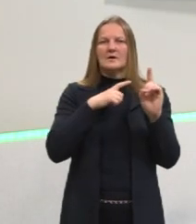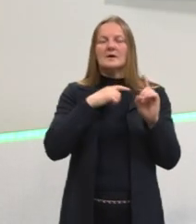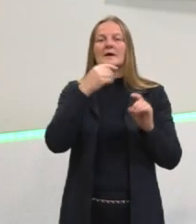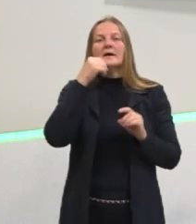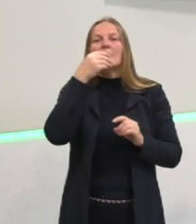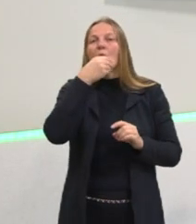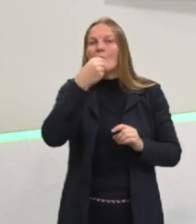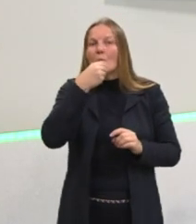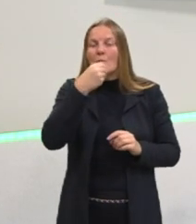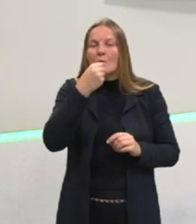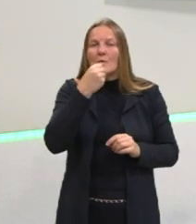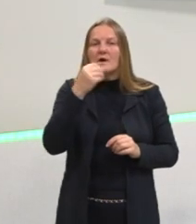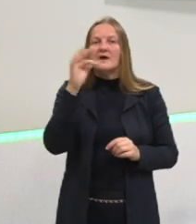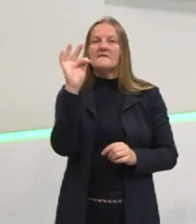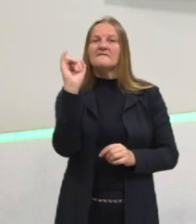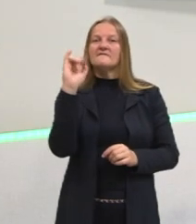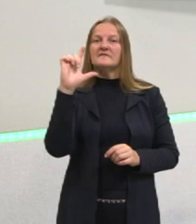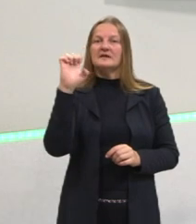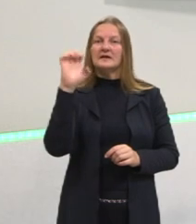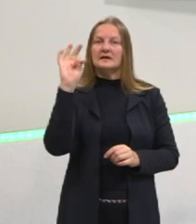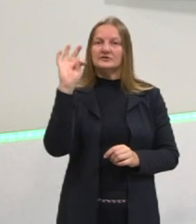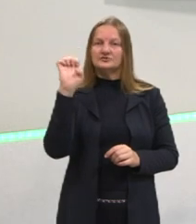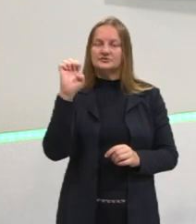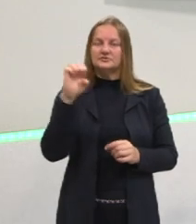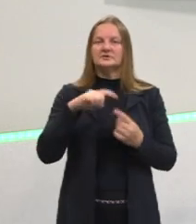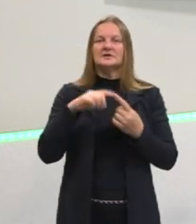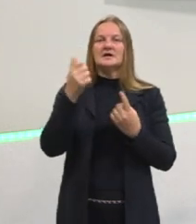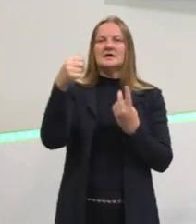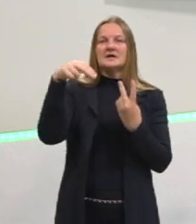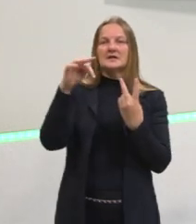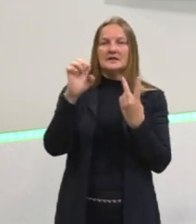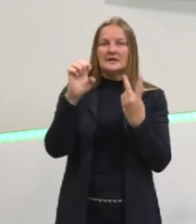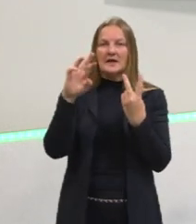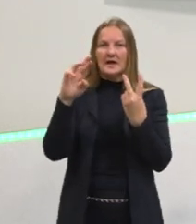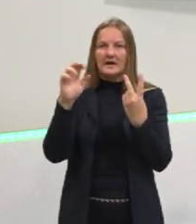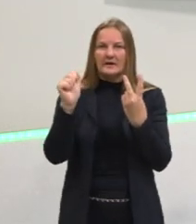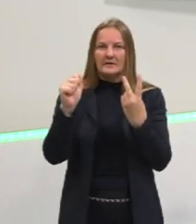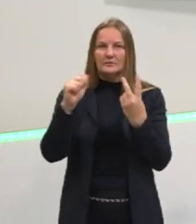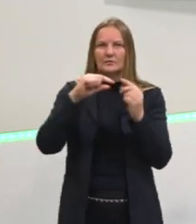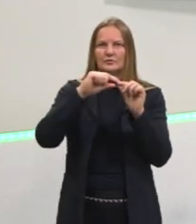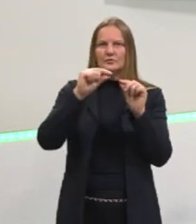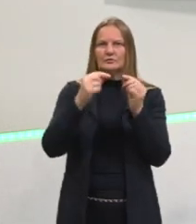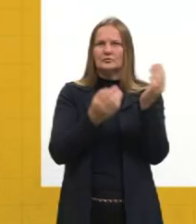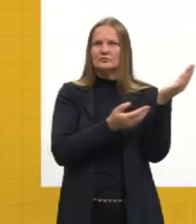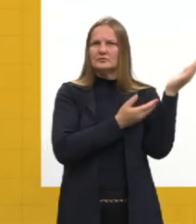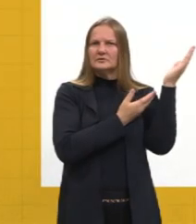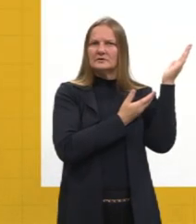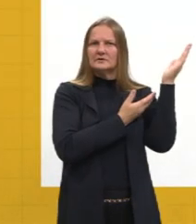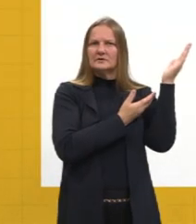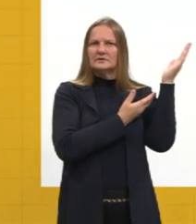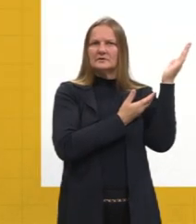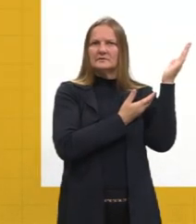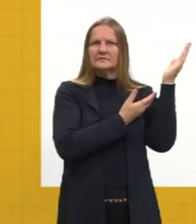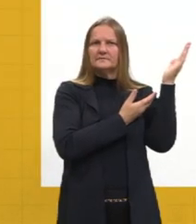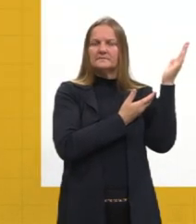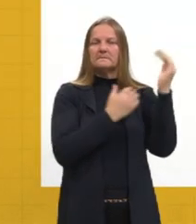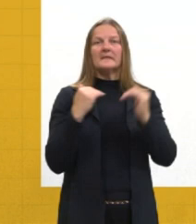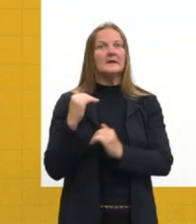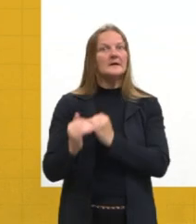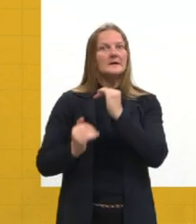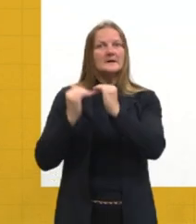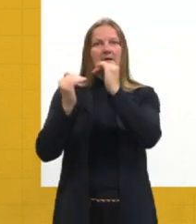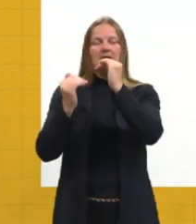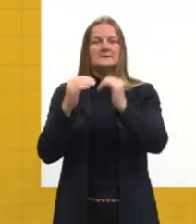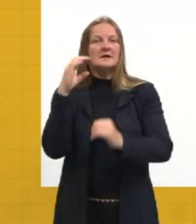Poly e filete e as plantas masculinas mostra o maior vigor e crescem mais